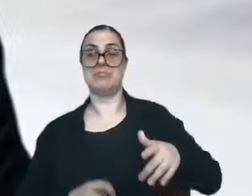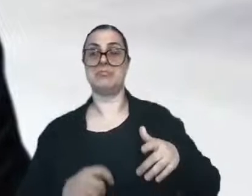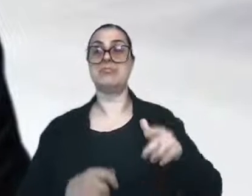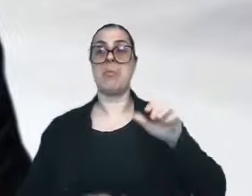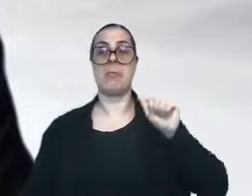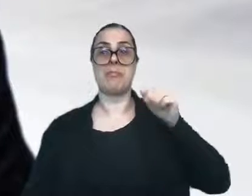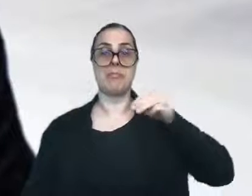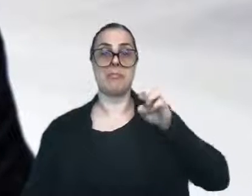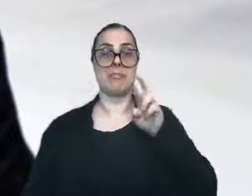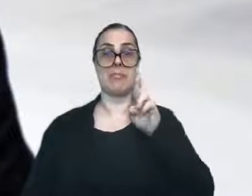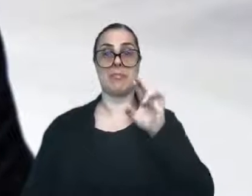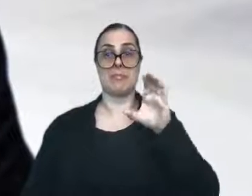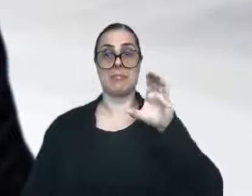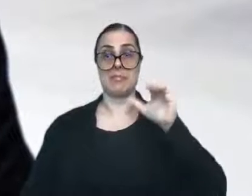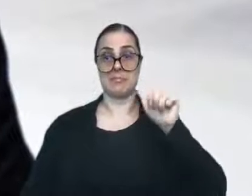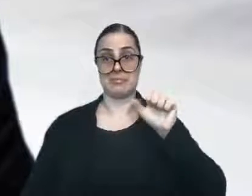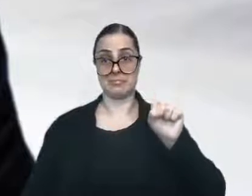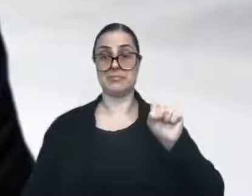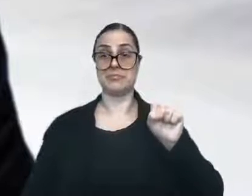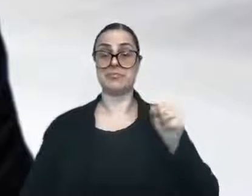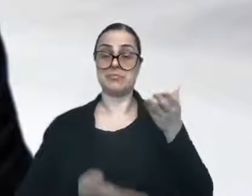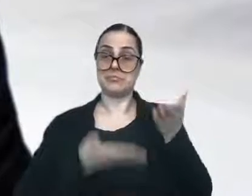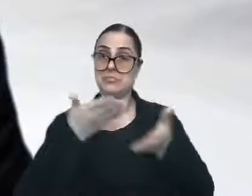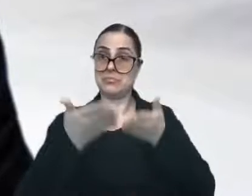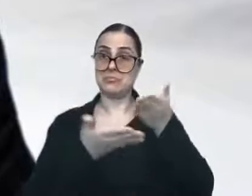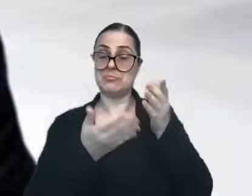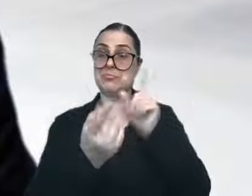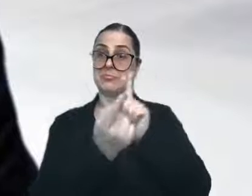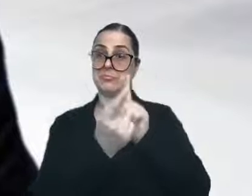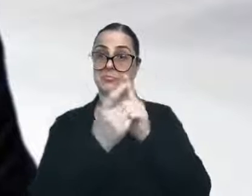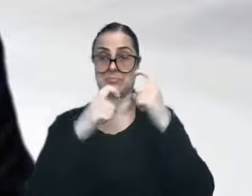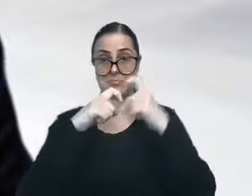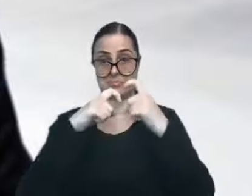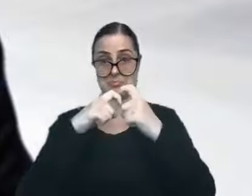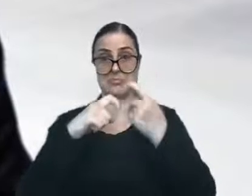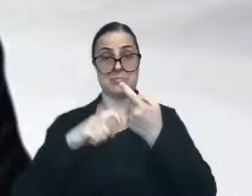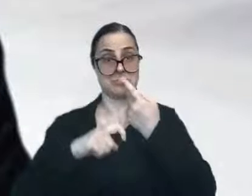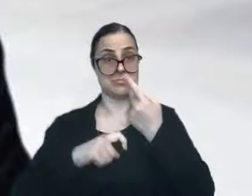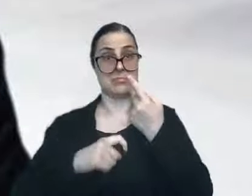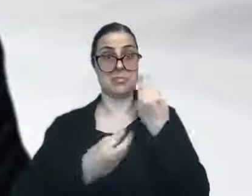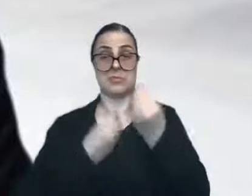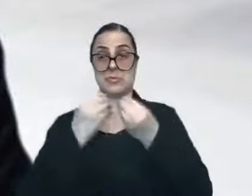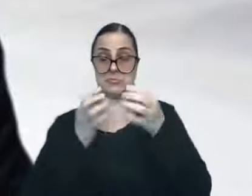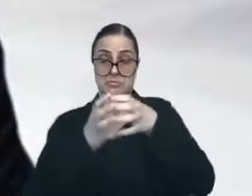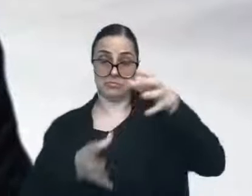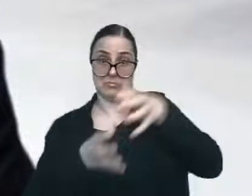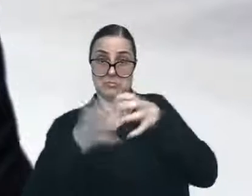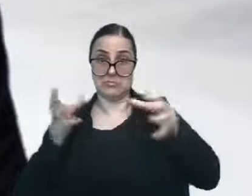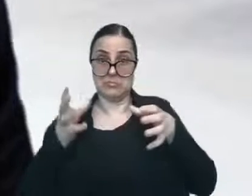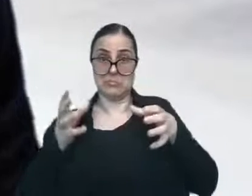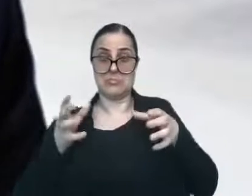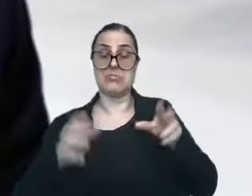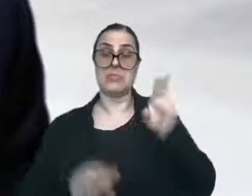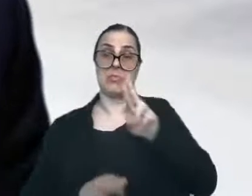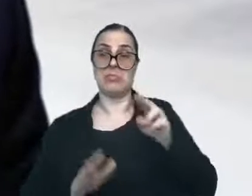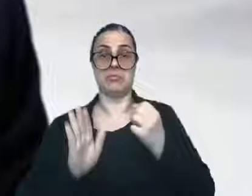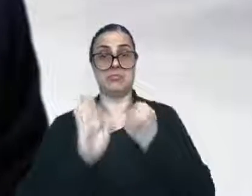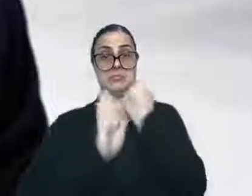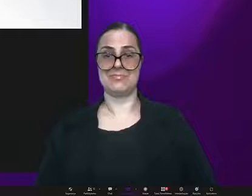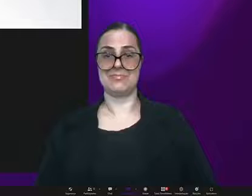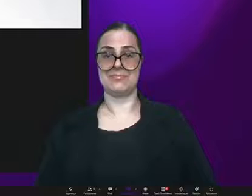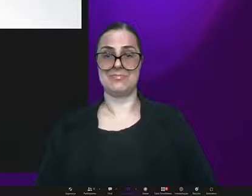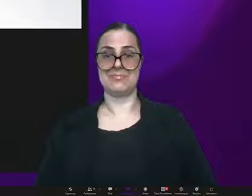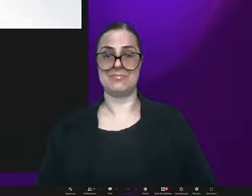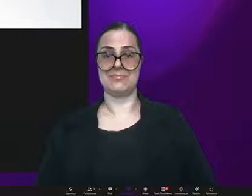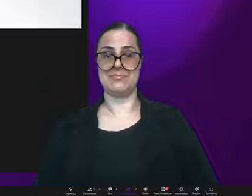Ela vai falar sobre o tema avaliação volêmica, utilização do ultrassom point of care. Obrigado,